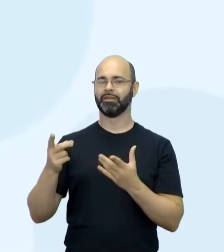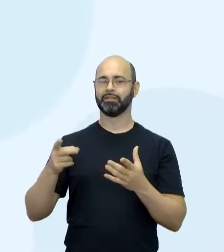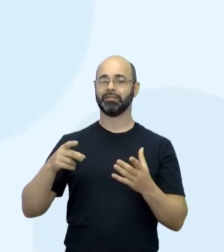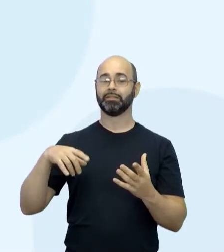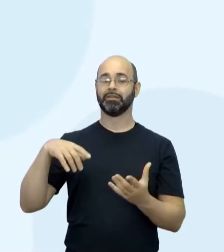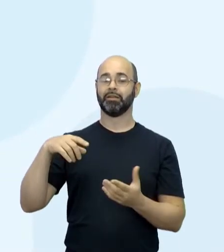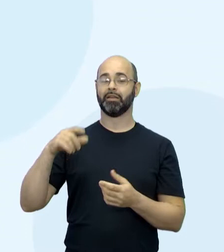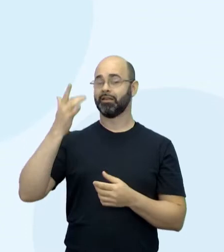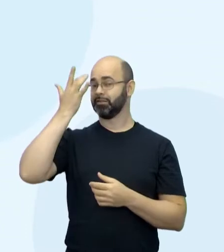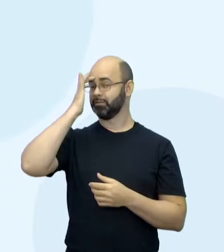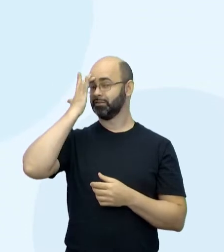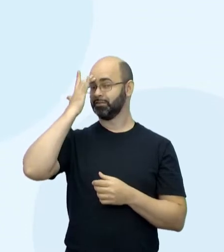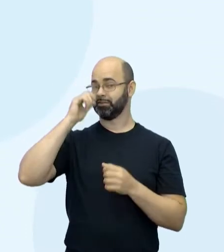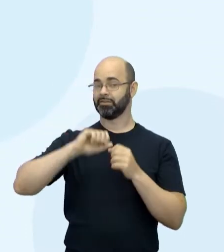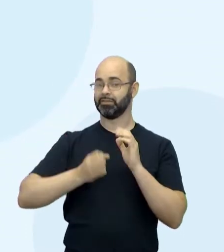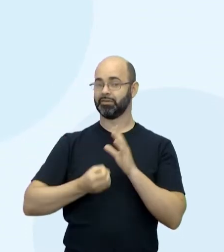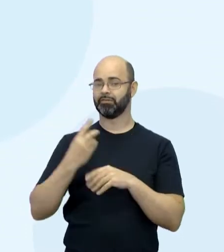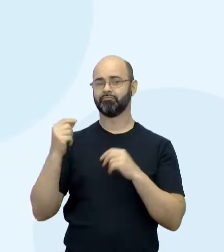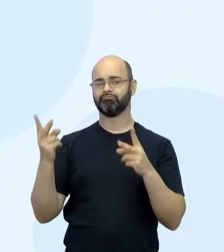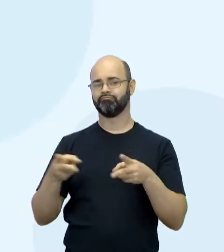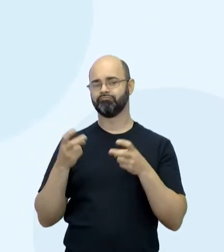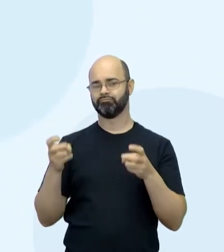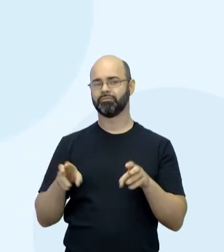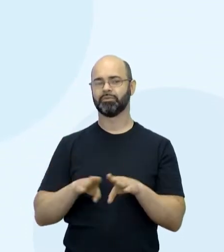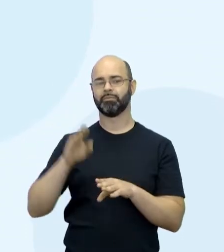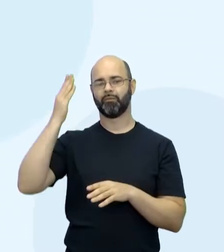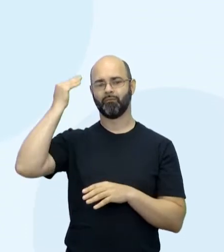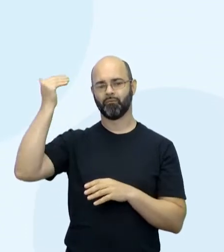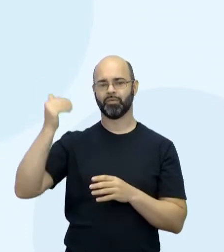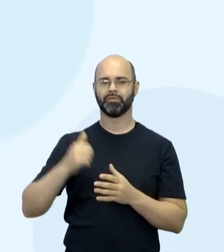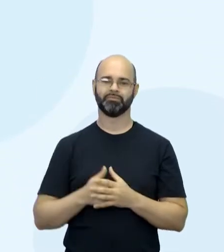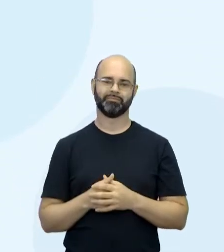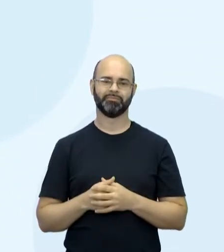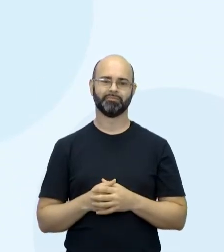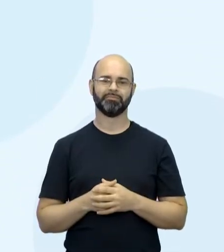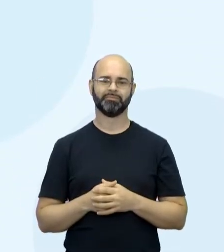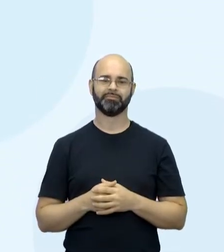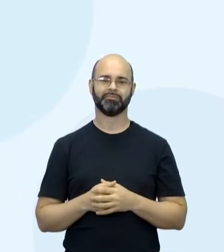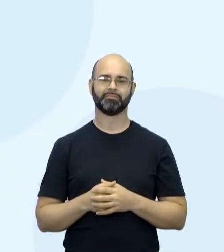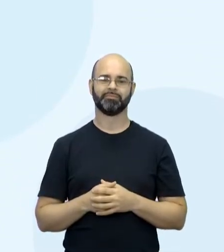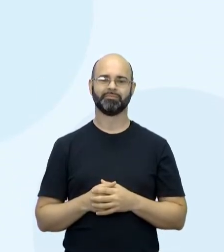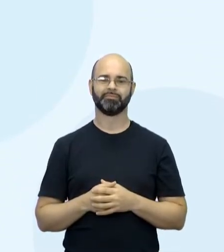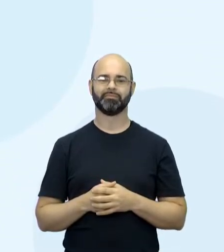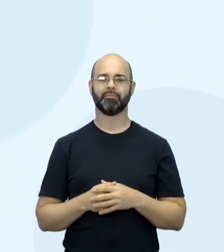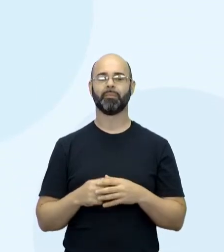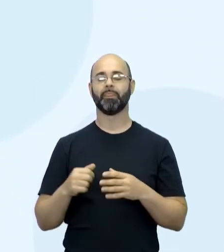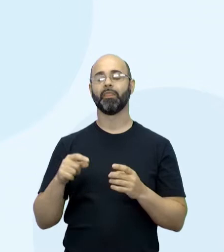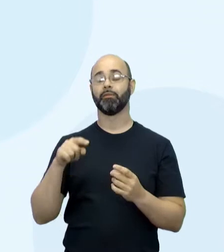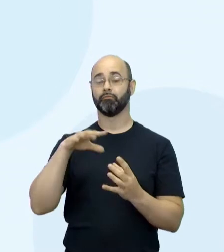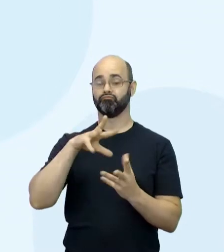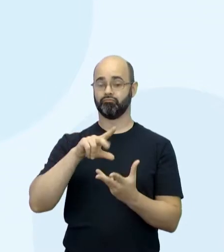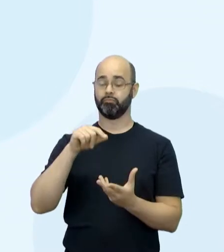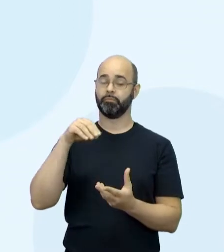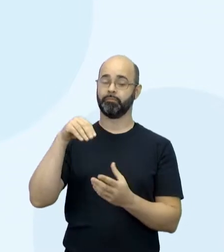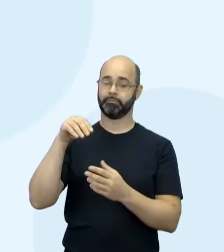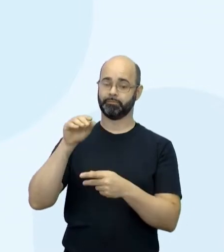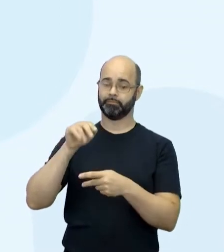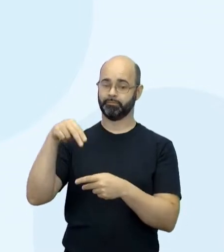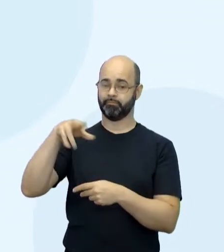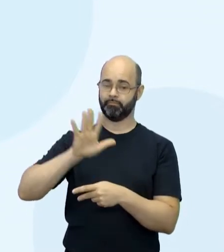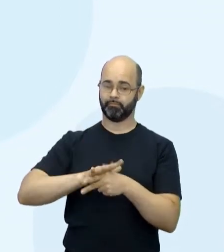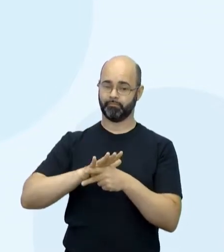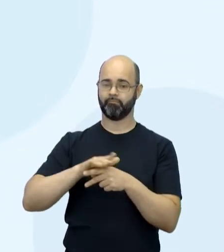cinema indiana em termos de lucros e popularidade em nível nacional e internacional. O